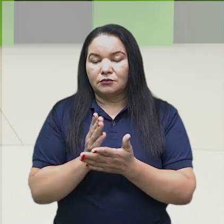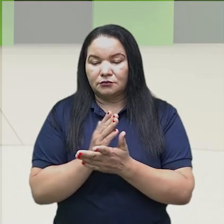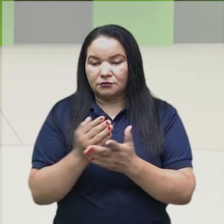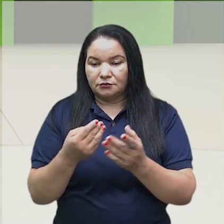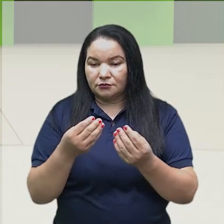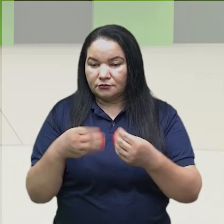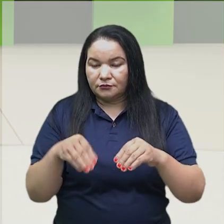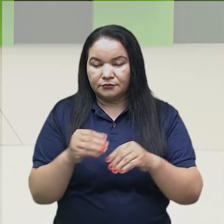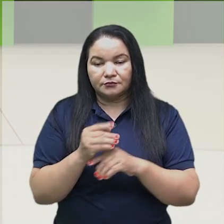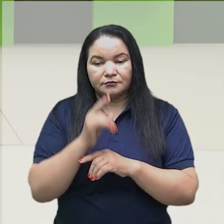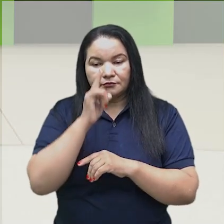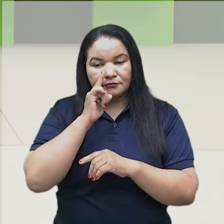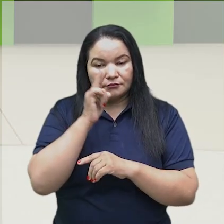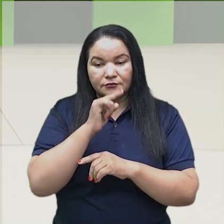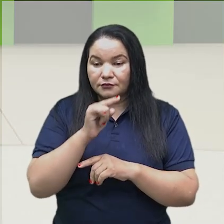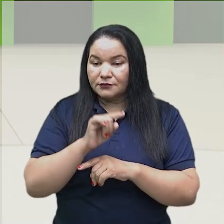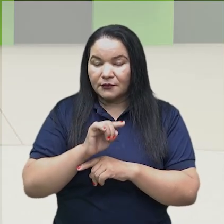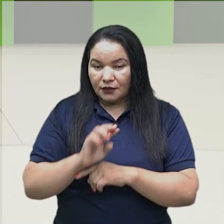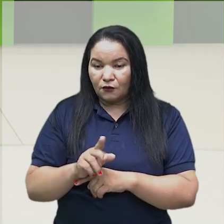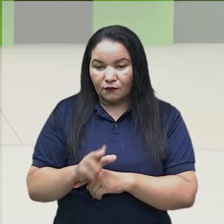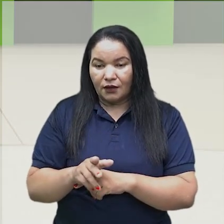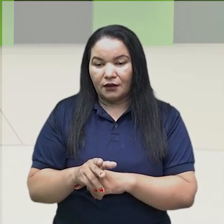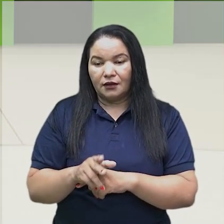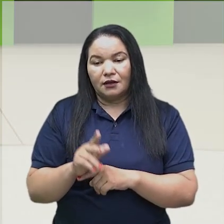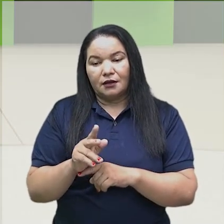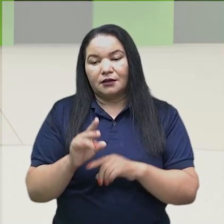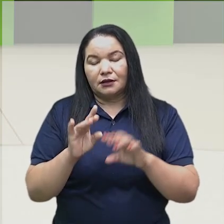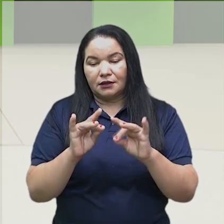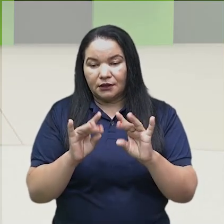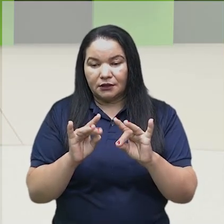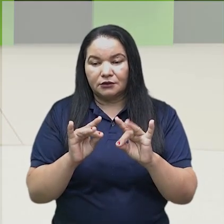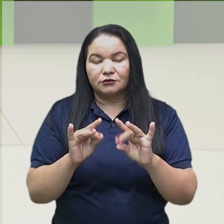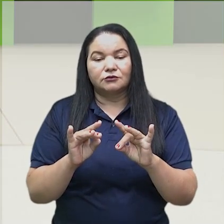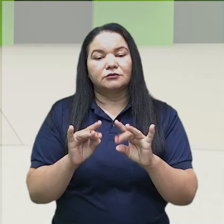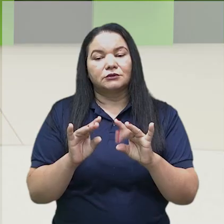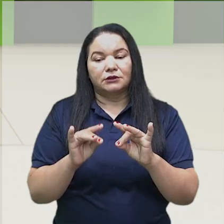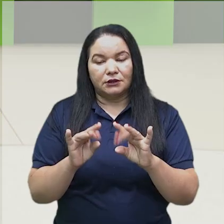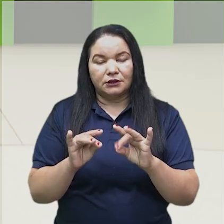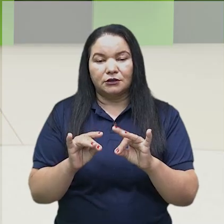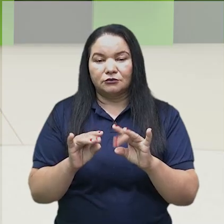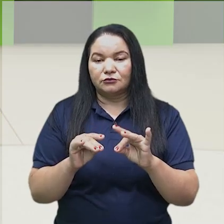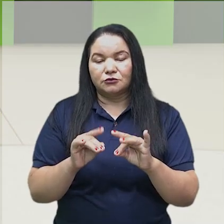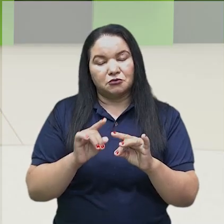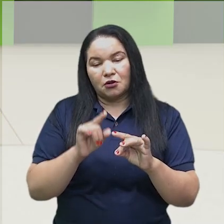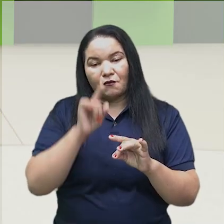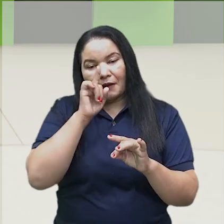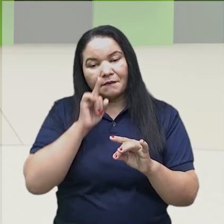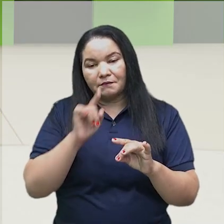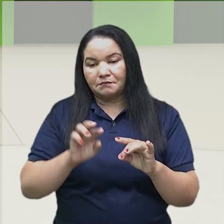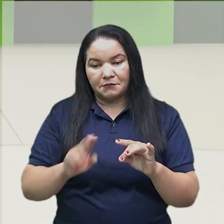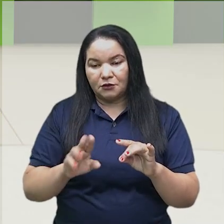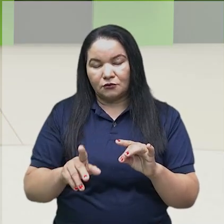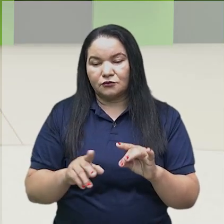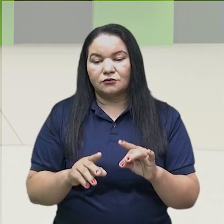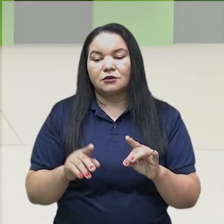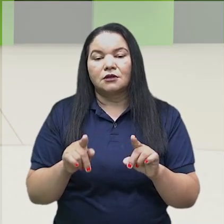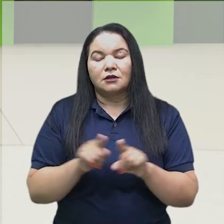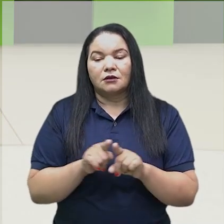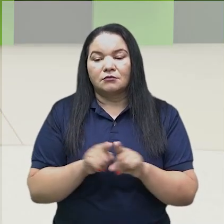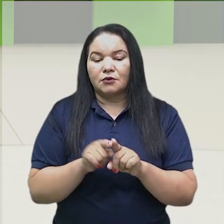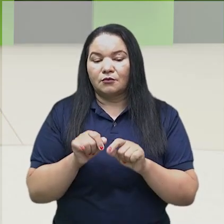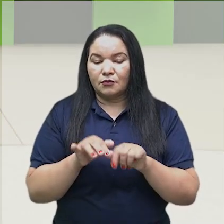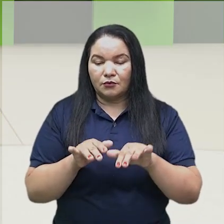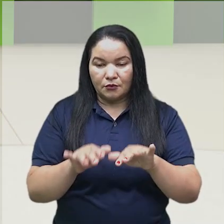não são perigosos, aí, no caso do líquido, né, esse resíduo líquido não perigoso pode ir para o esgoto, e no